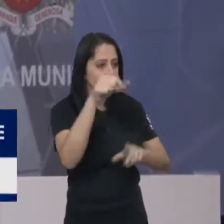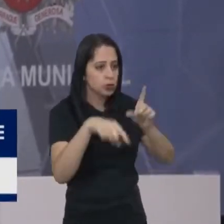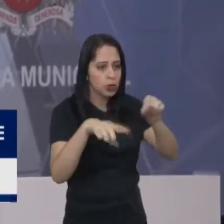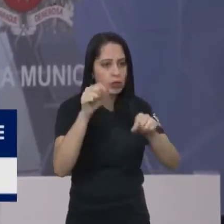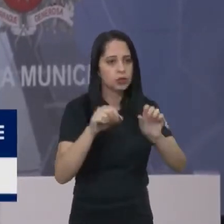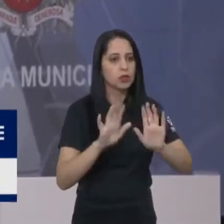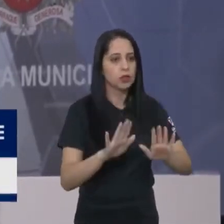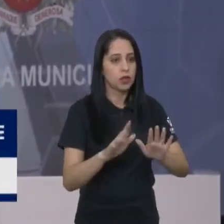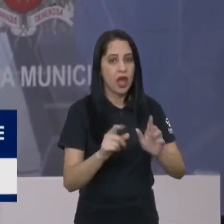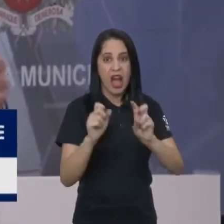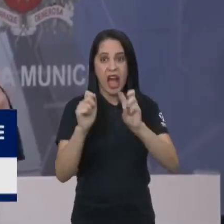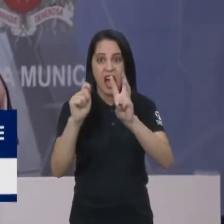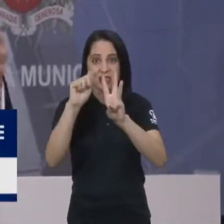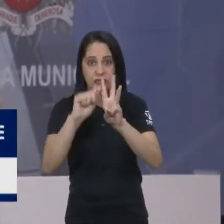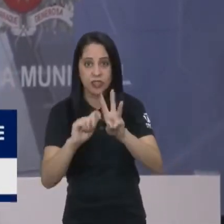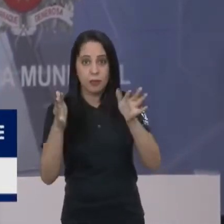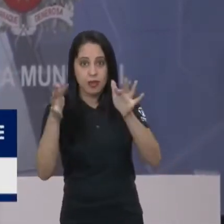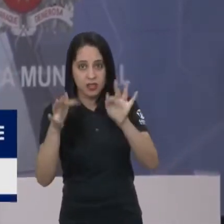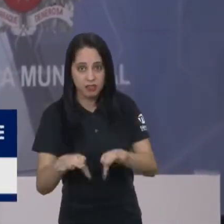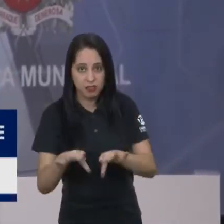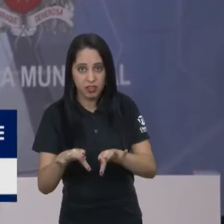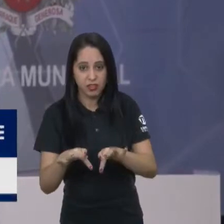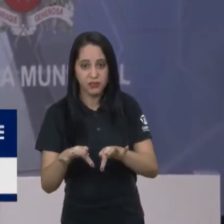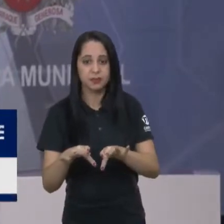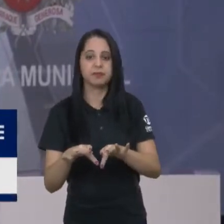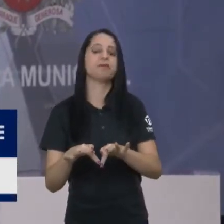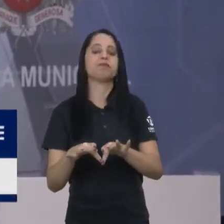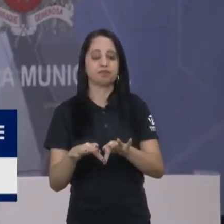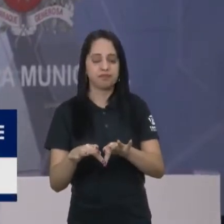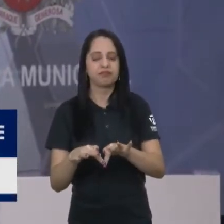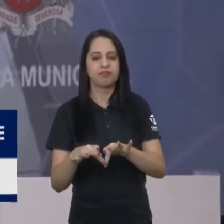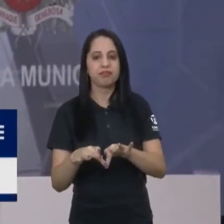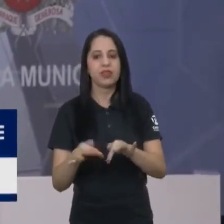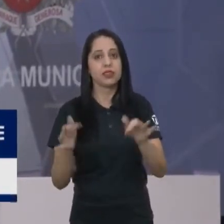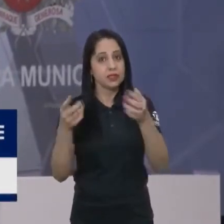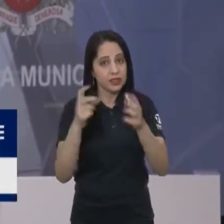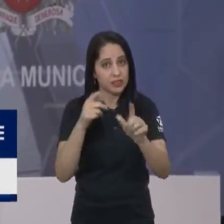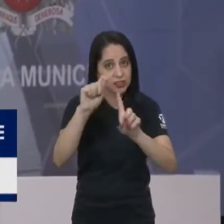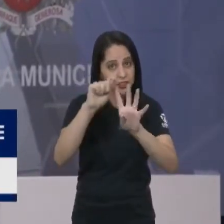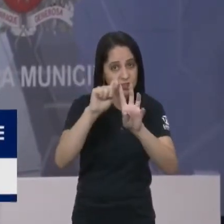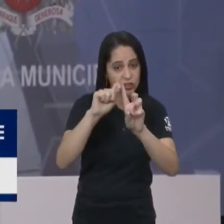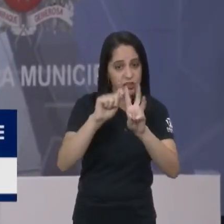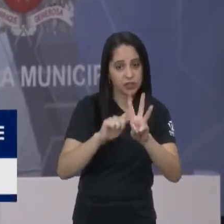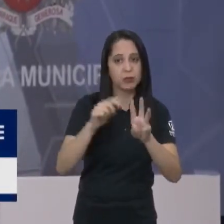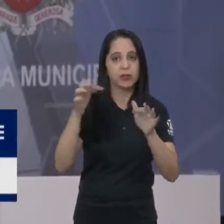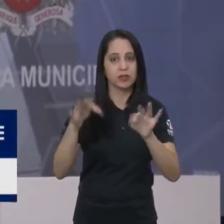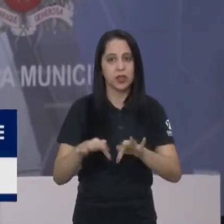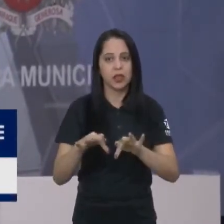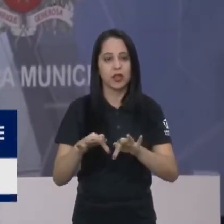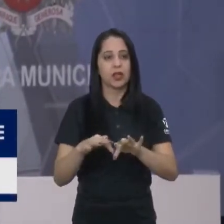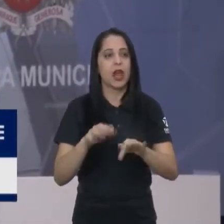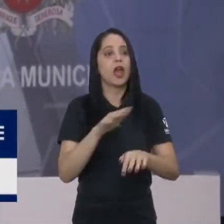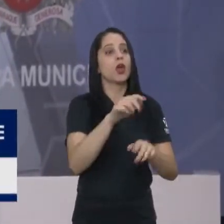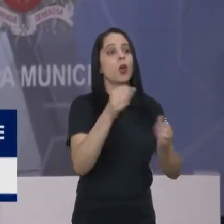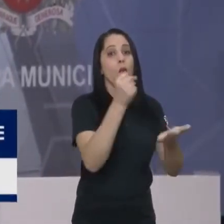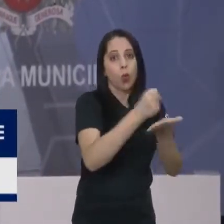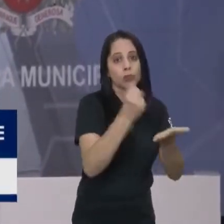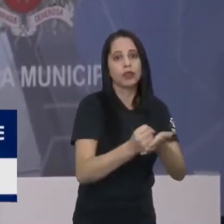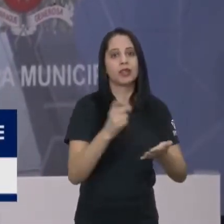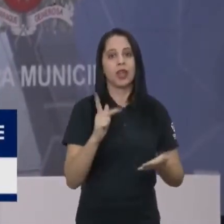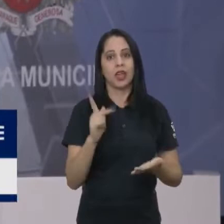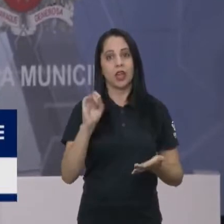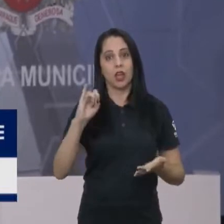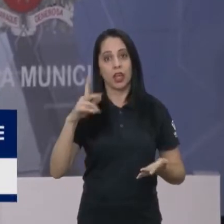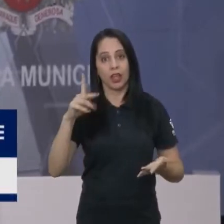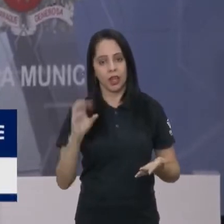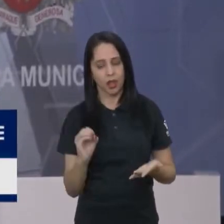eu falei, Manuel, pô, e logicamente optamos em colocar um grande número de servidores. Na época, o doutor Kiko veio ajudar a equipe do Emanuel,